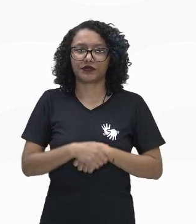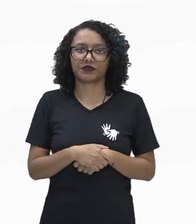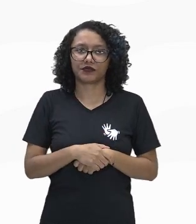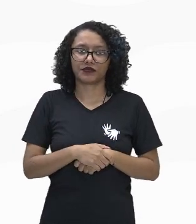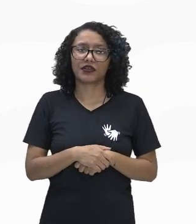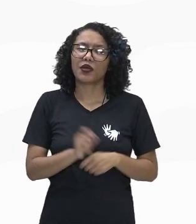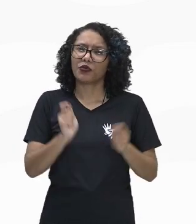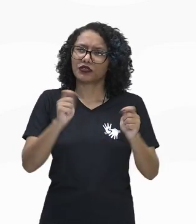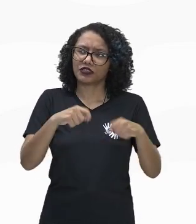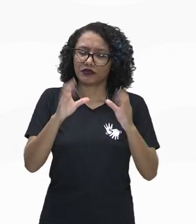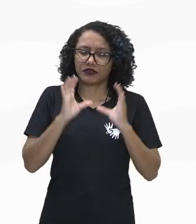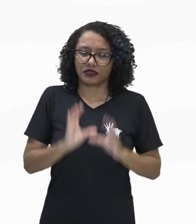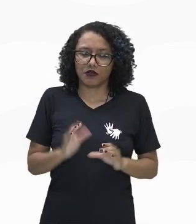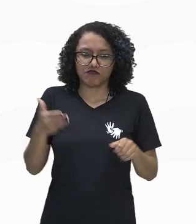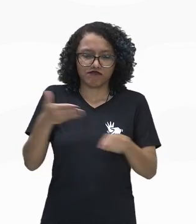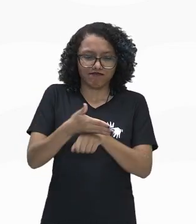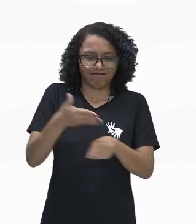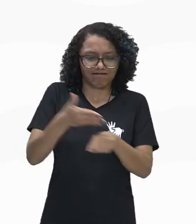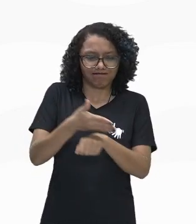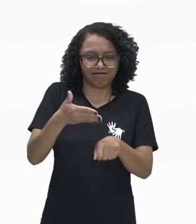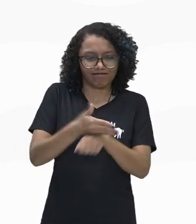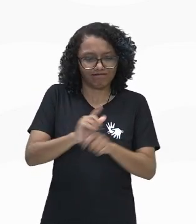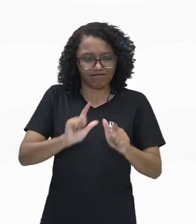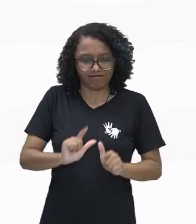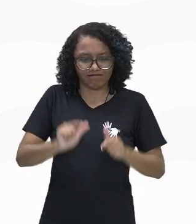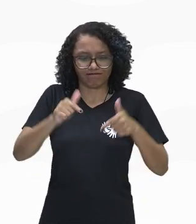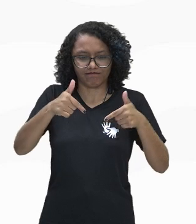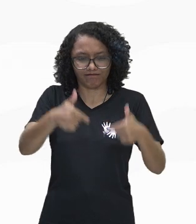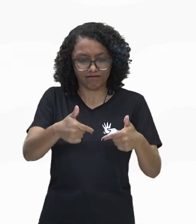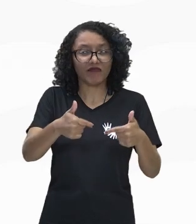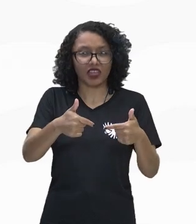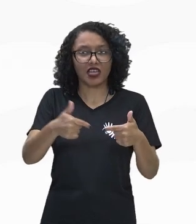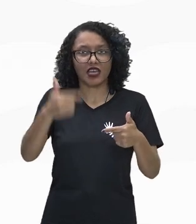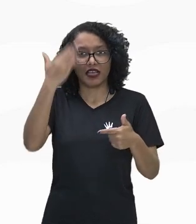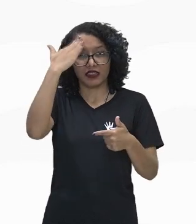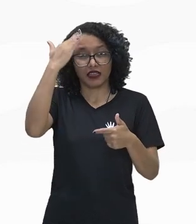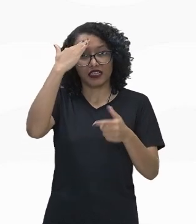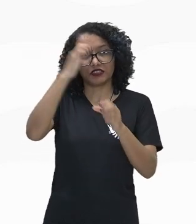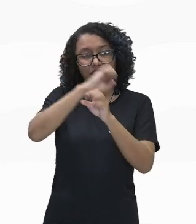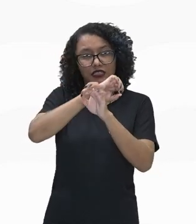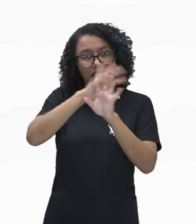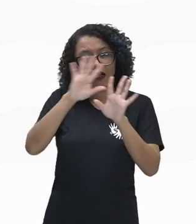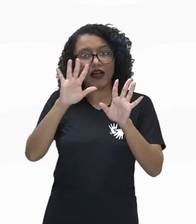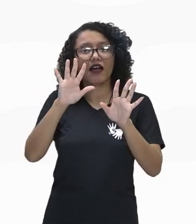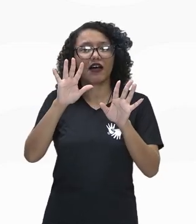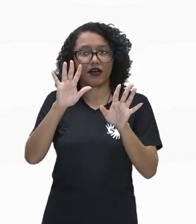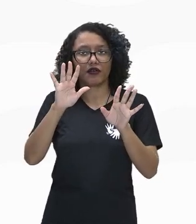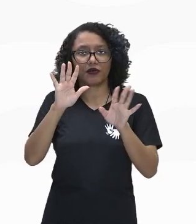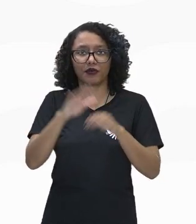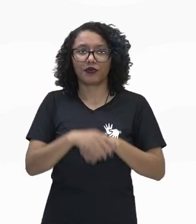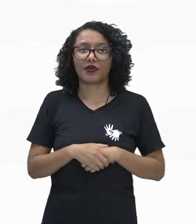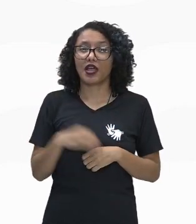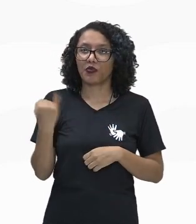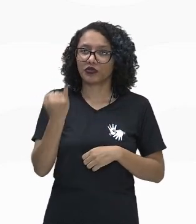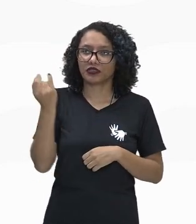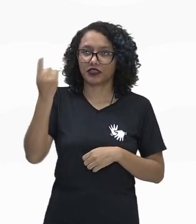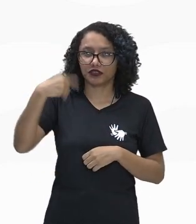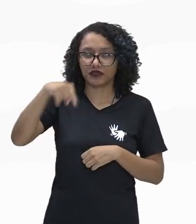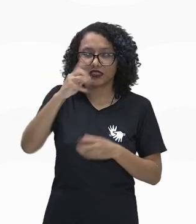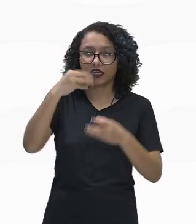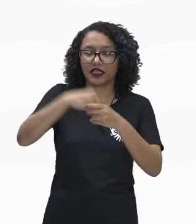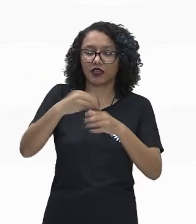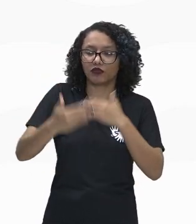participam mais, são mais ativos, mais enérgicos e entendem a sua importância no processo de mudança, de